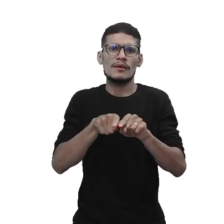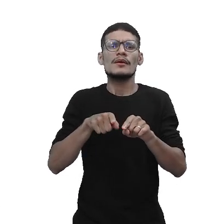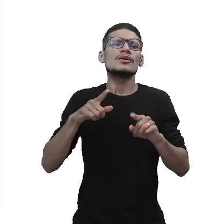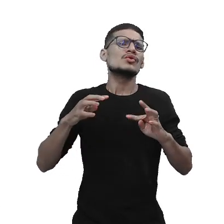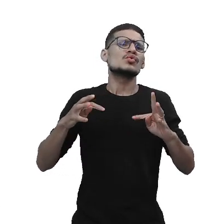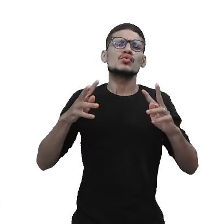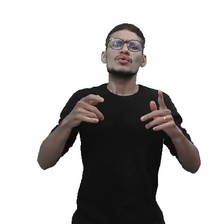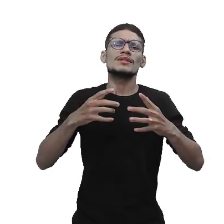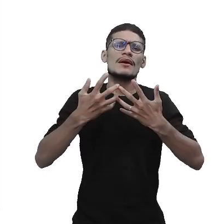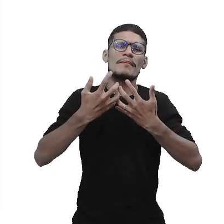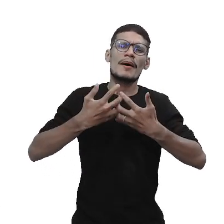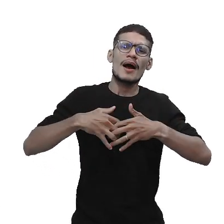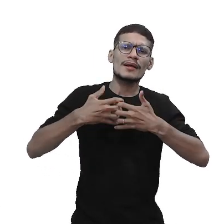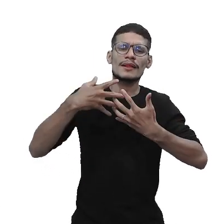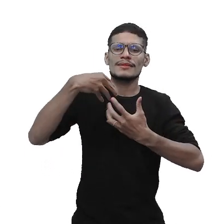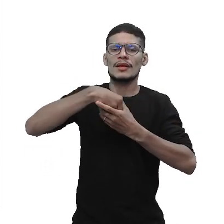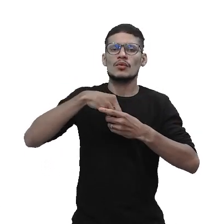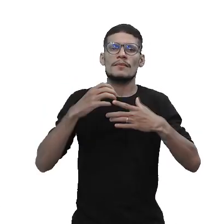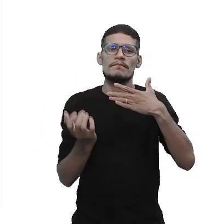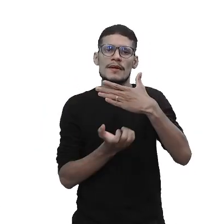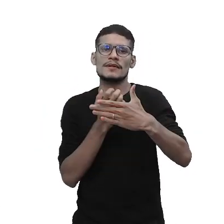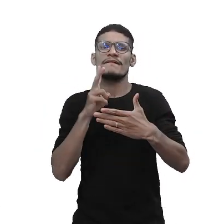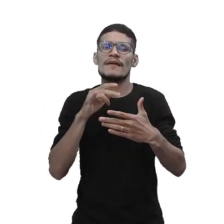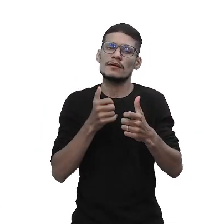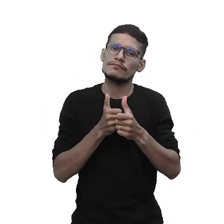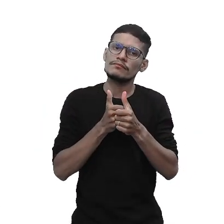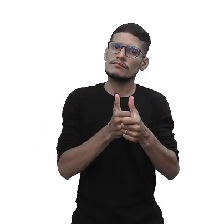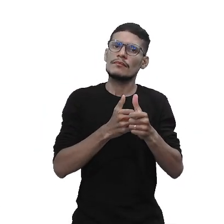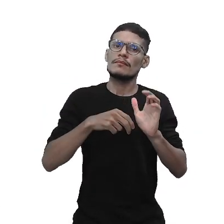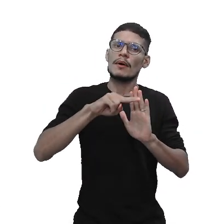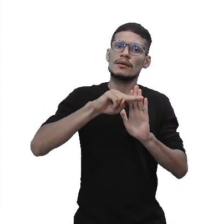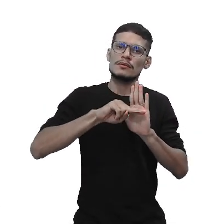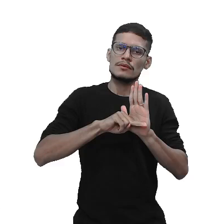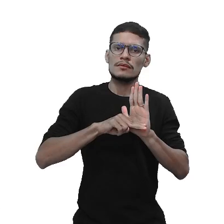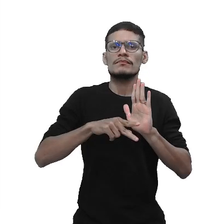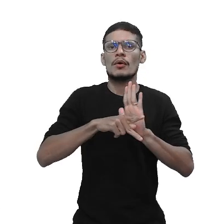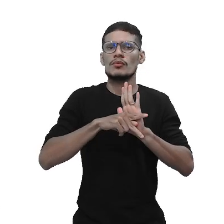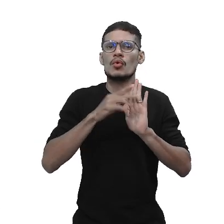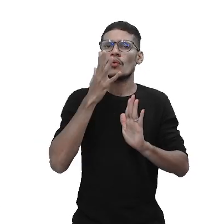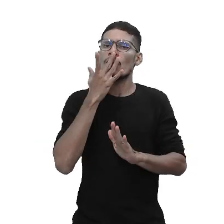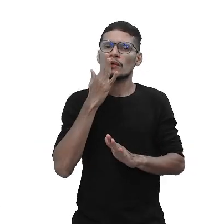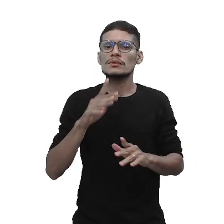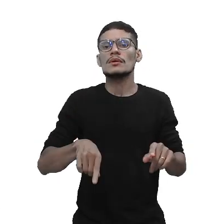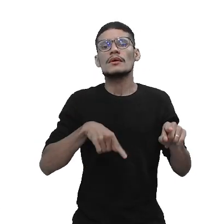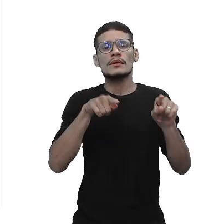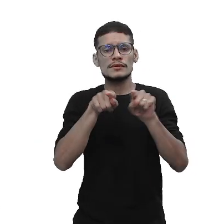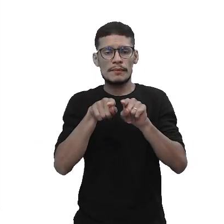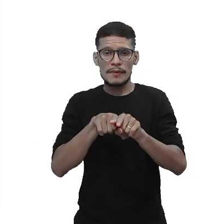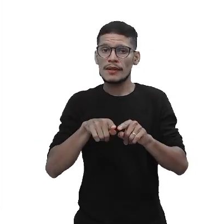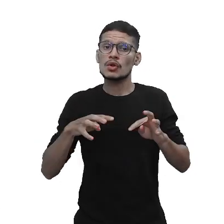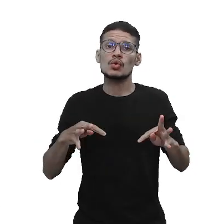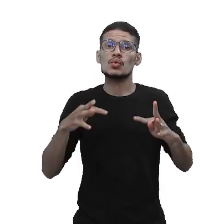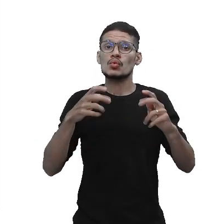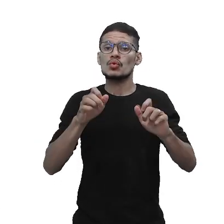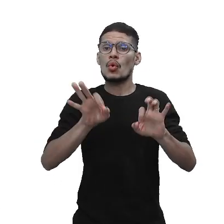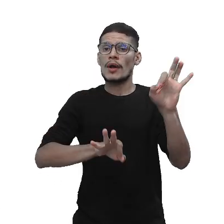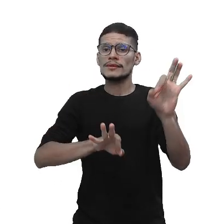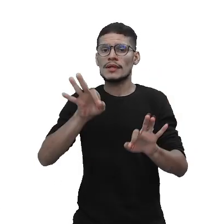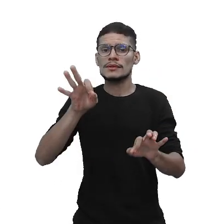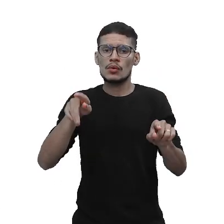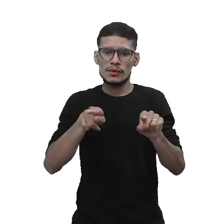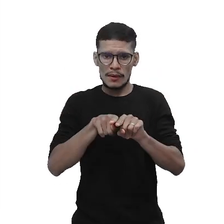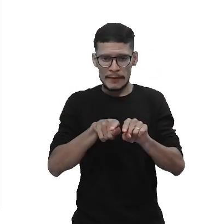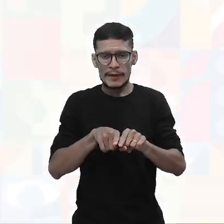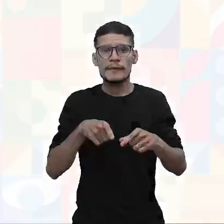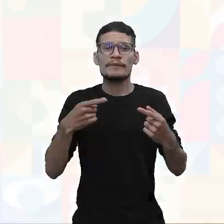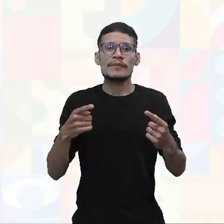máquinas, tudo isso dentro de uma empresa vai estar seguindo esses padrões de cores, e essa questão aí, como está no slide, toda de organização. Tudo